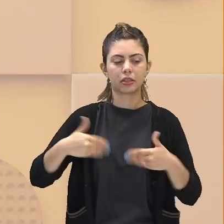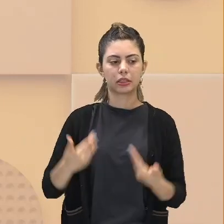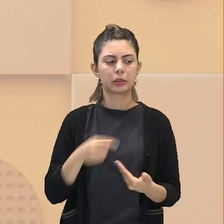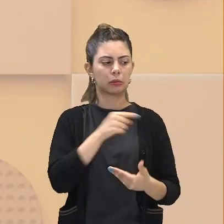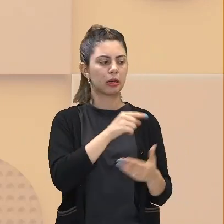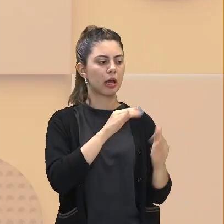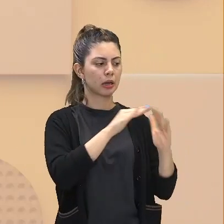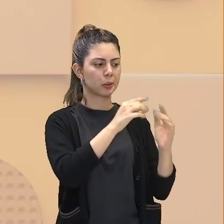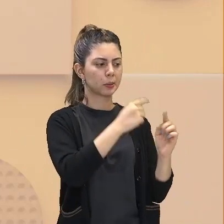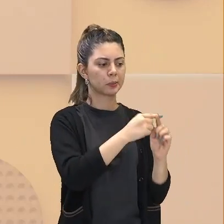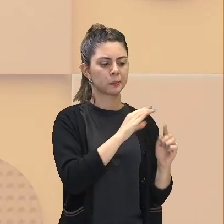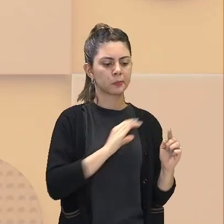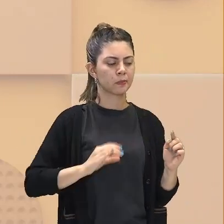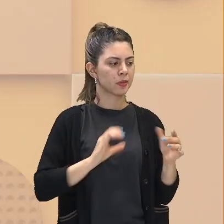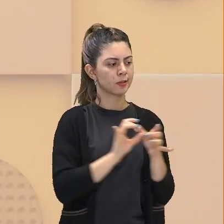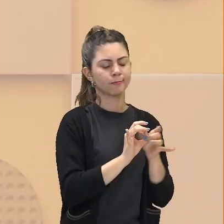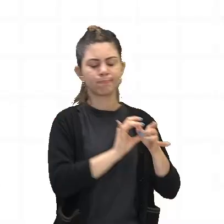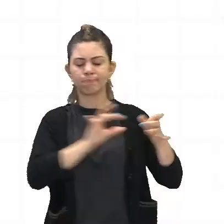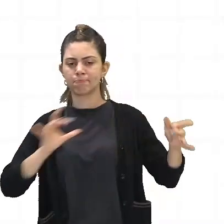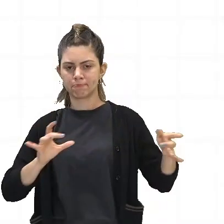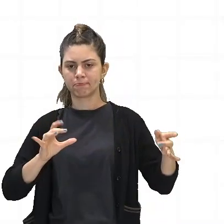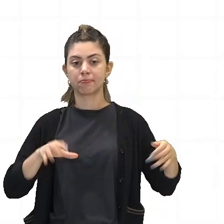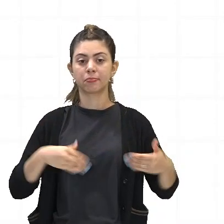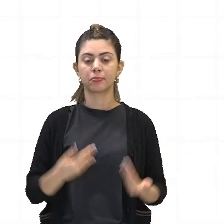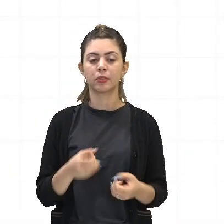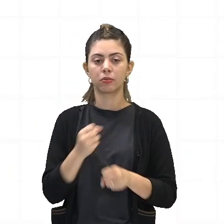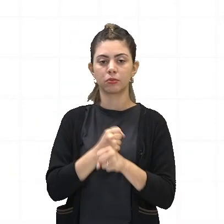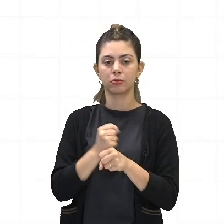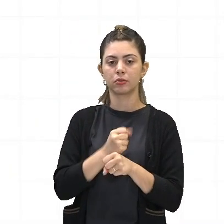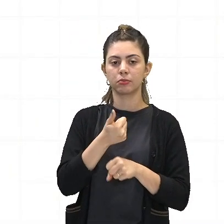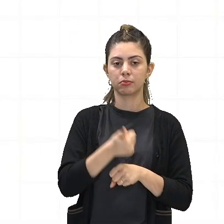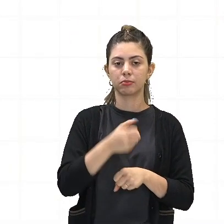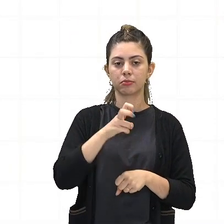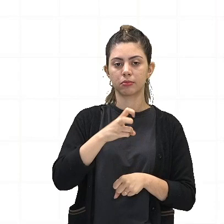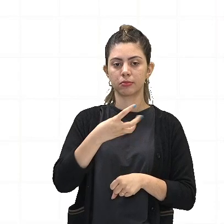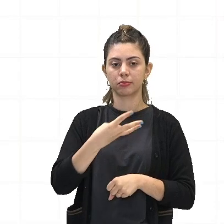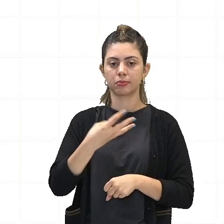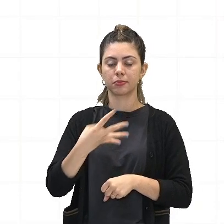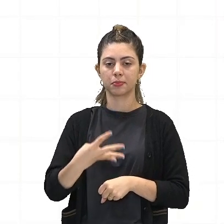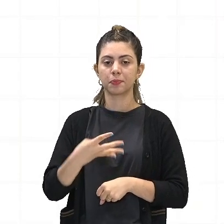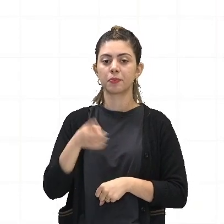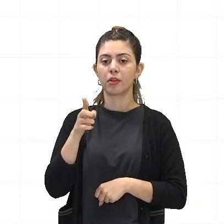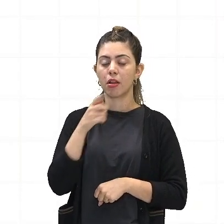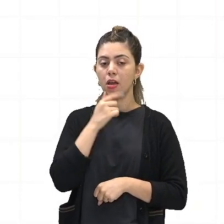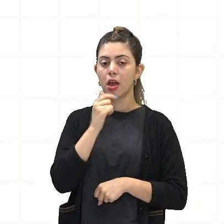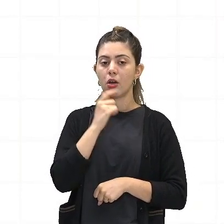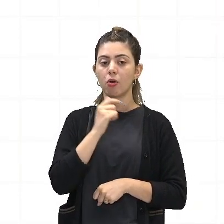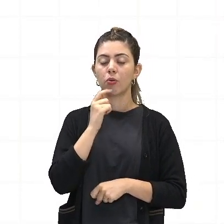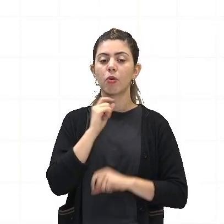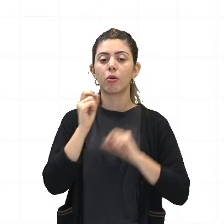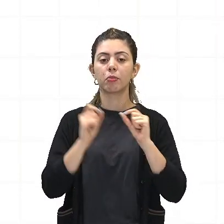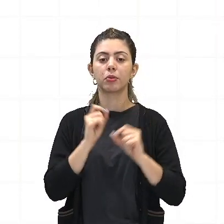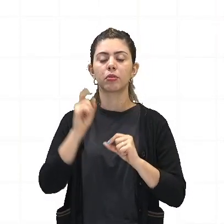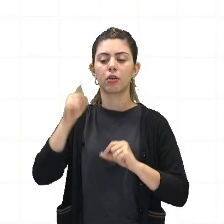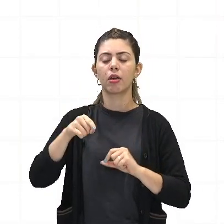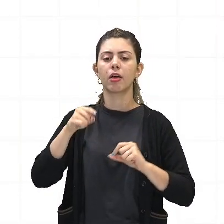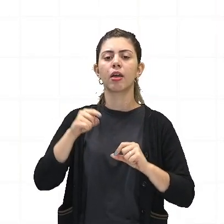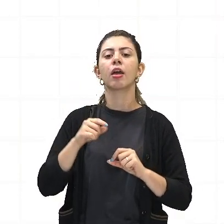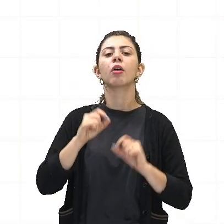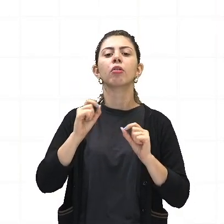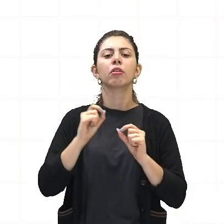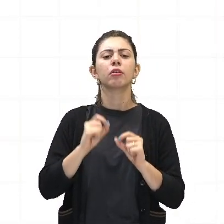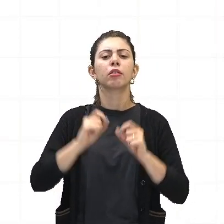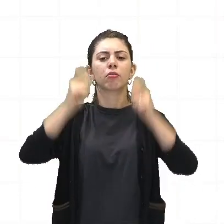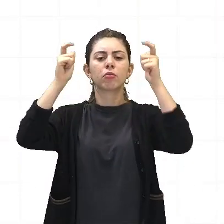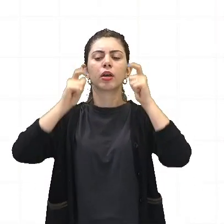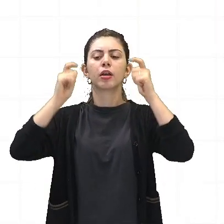Papa se recusou a romper essa instituição, esse matrimônio. E Henrique VIII se aproveitou